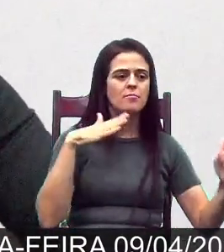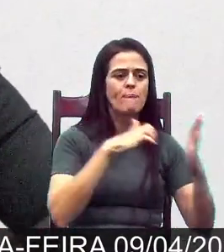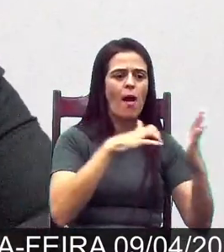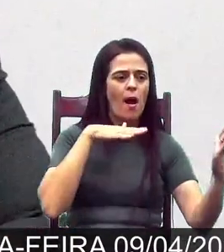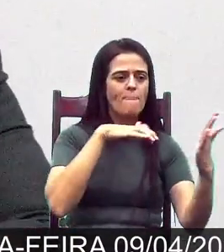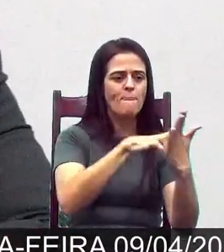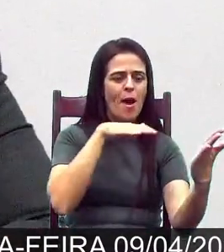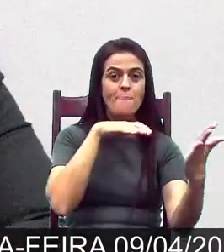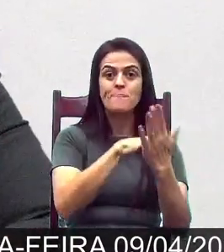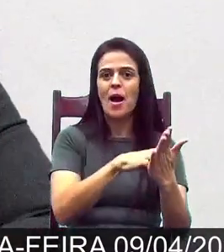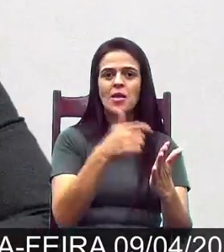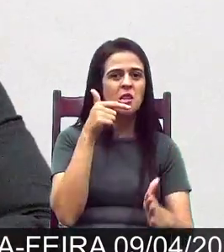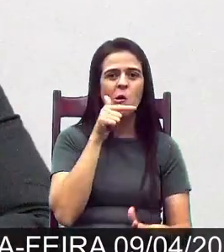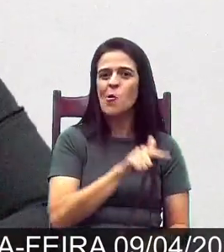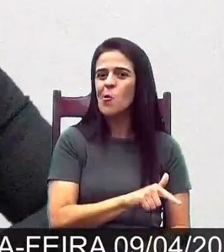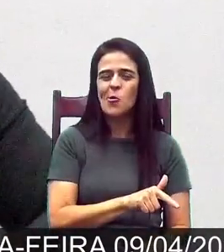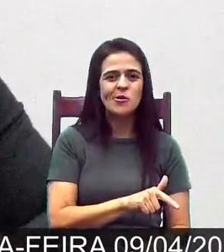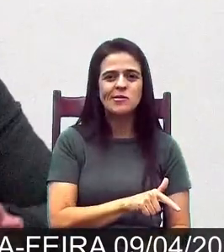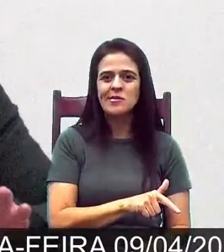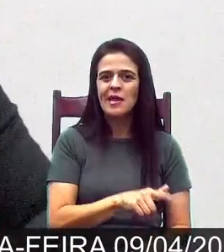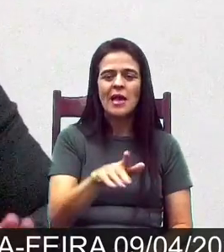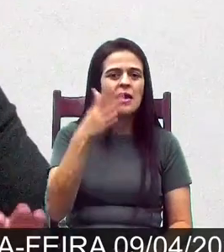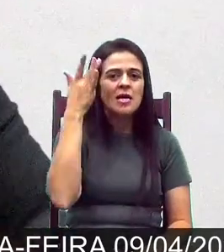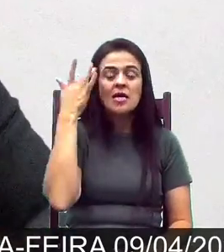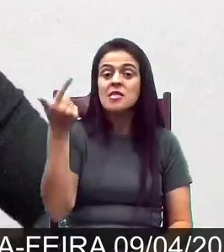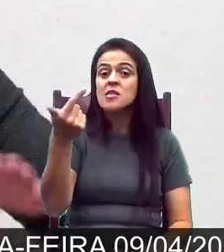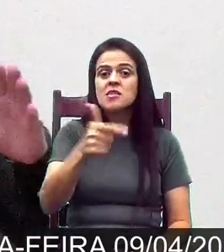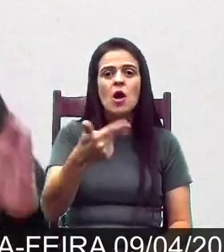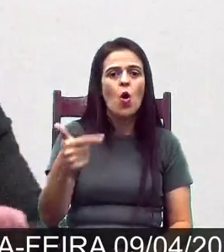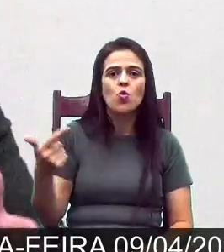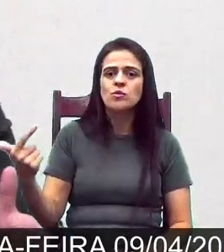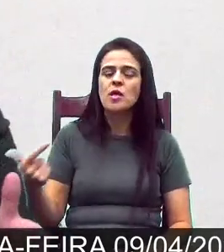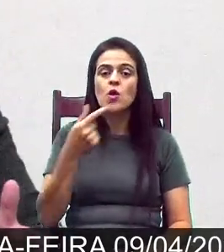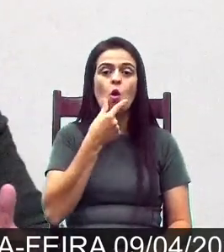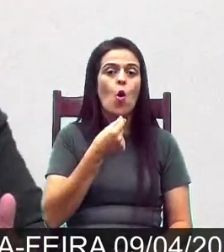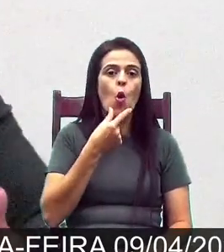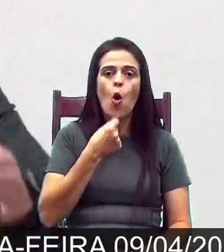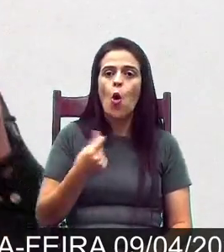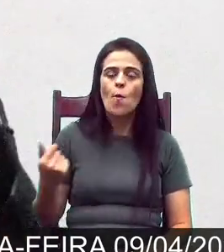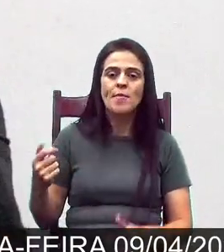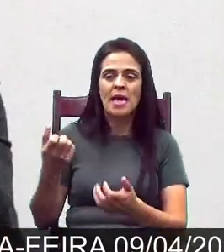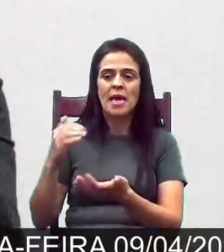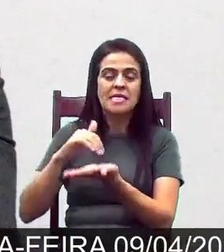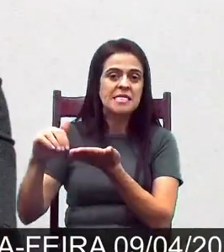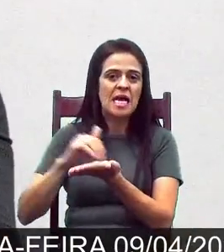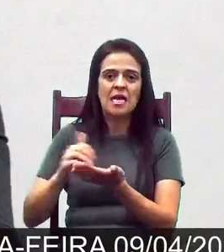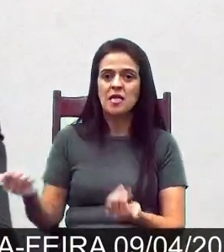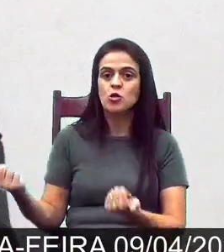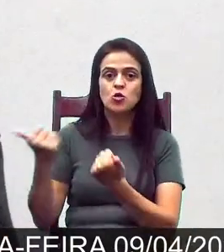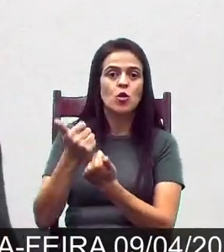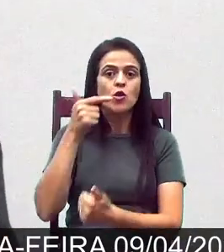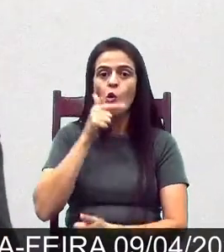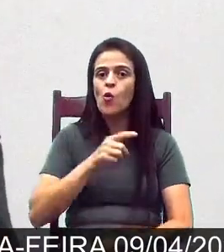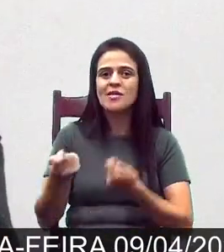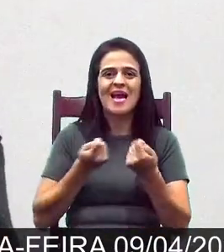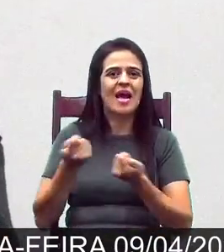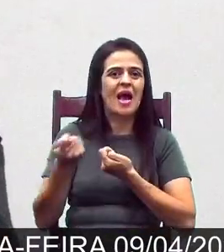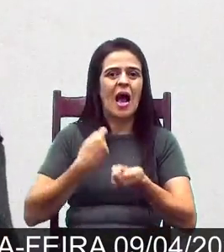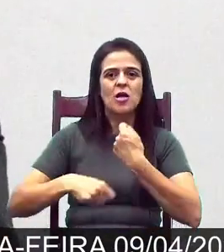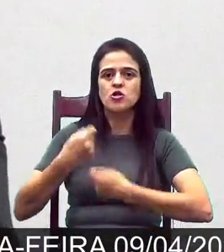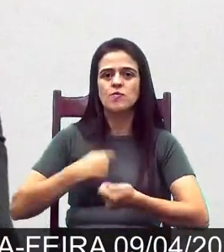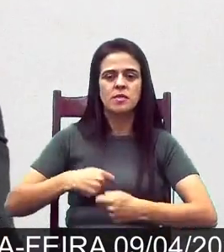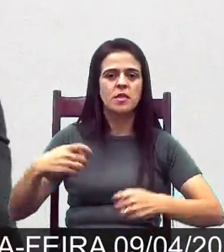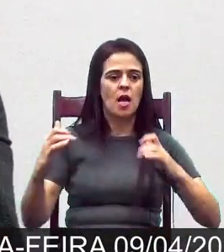O trânsito está caótico. Nós não temos um superintendente que dá conta de executar o trânsito em